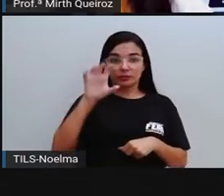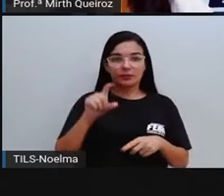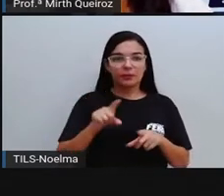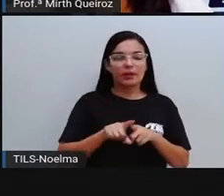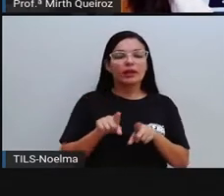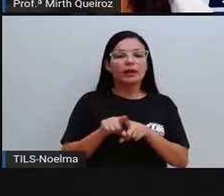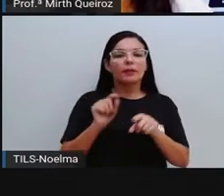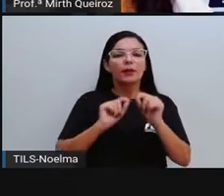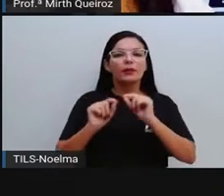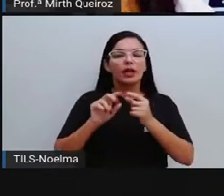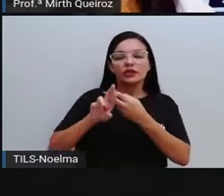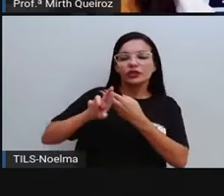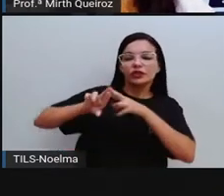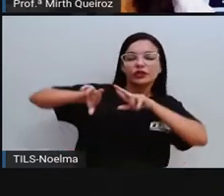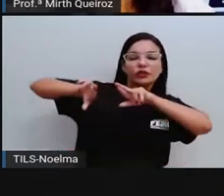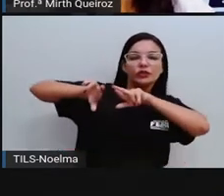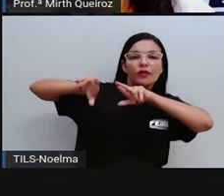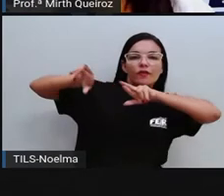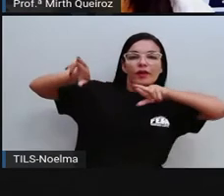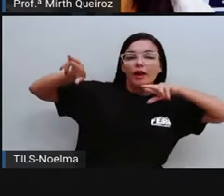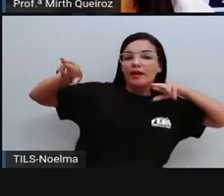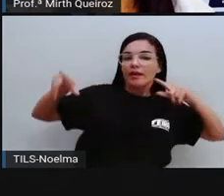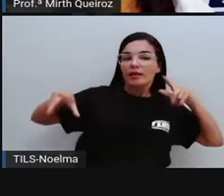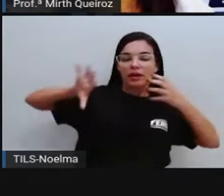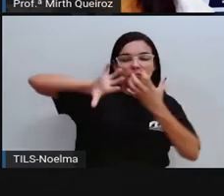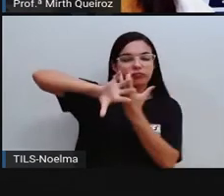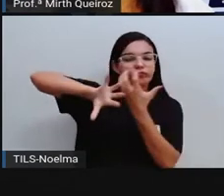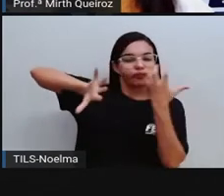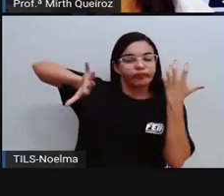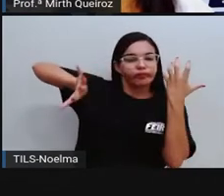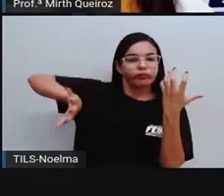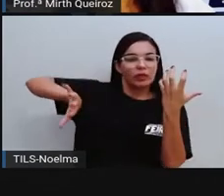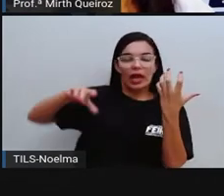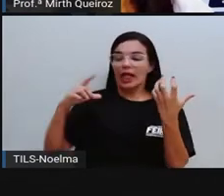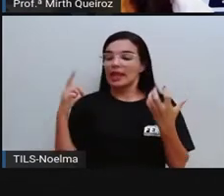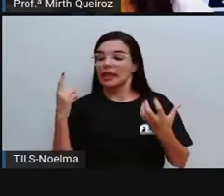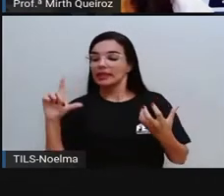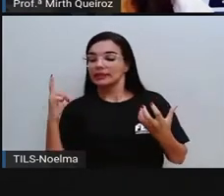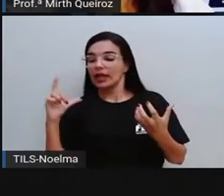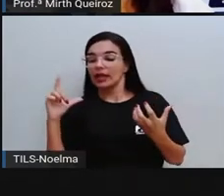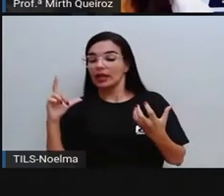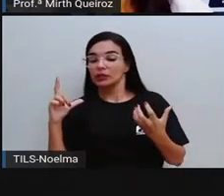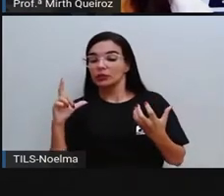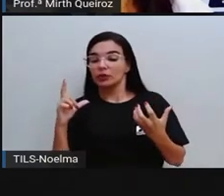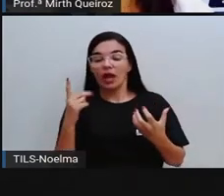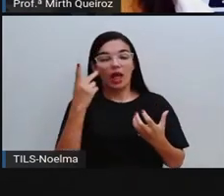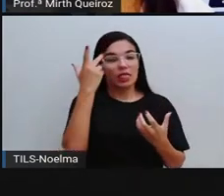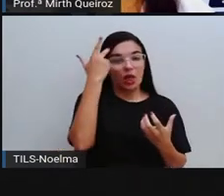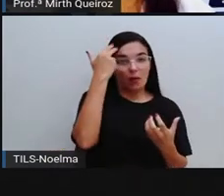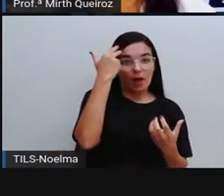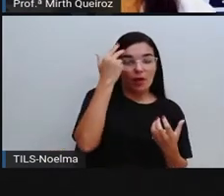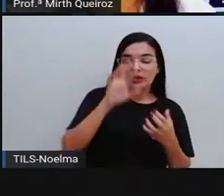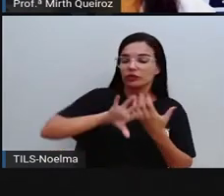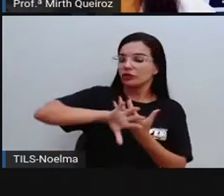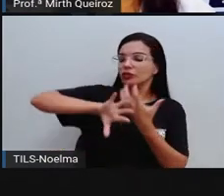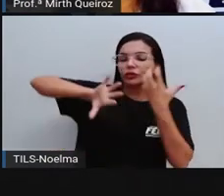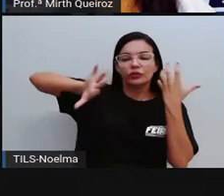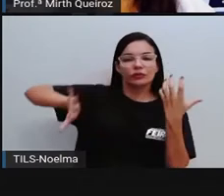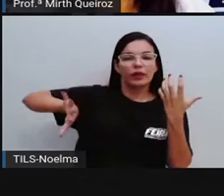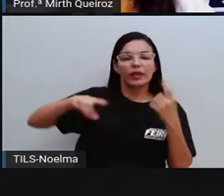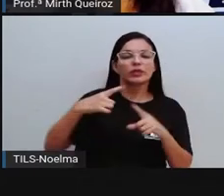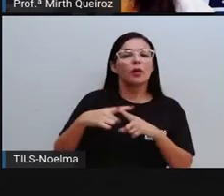literatura tradicional, ela retrata muito essa questão da cultura local, a cultura regional. É um